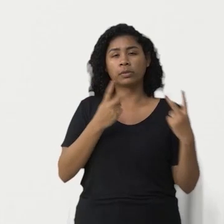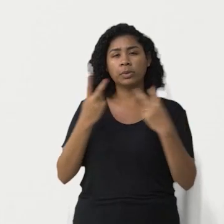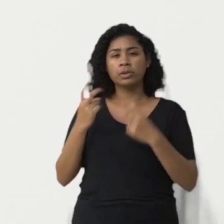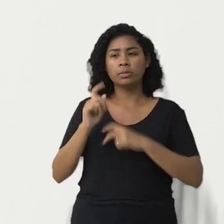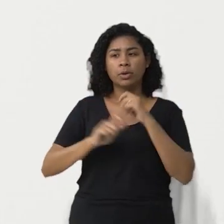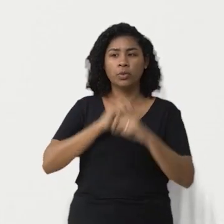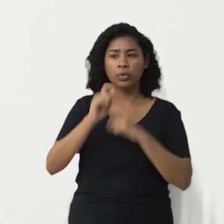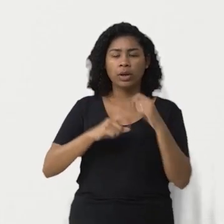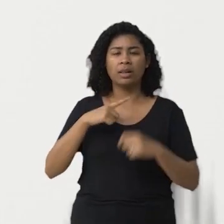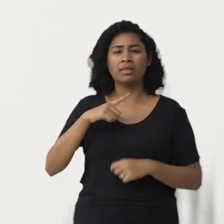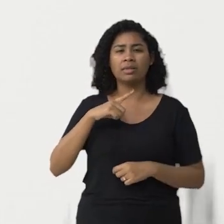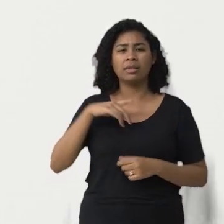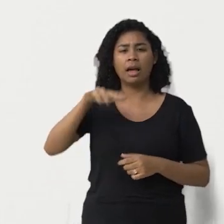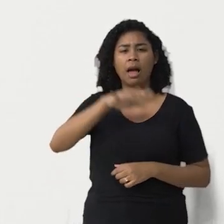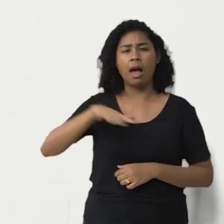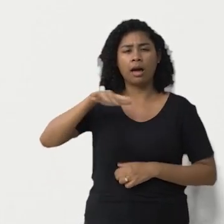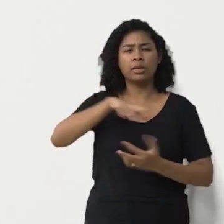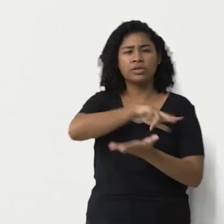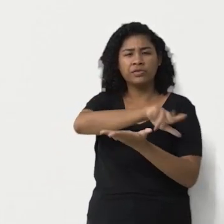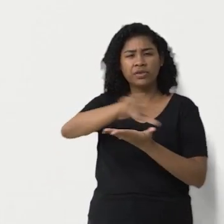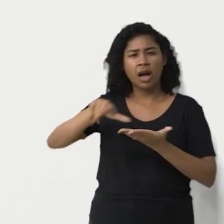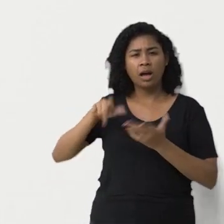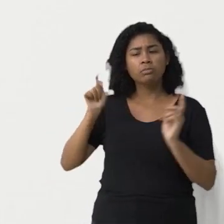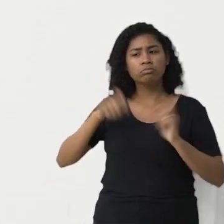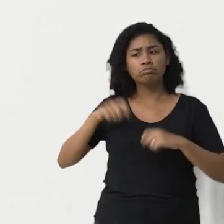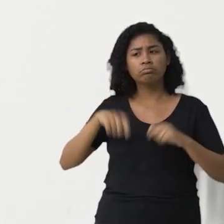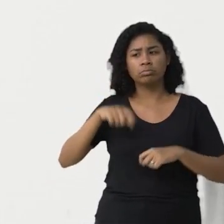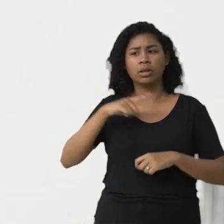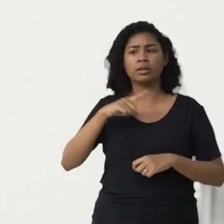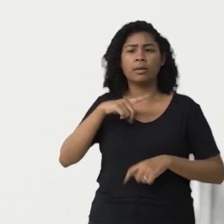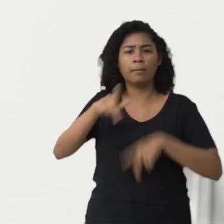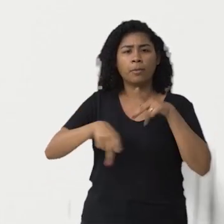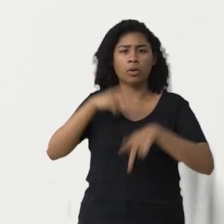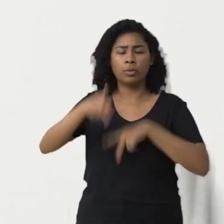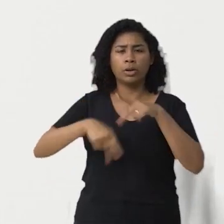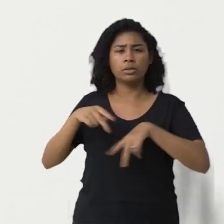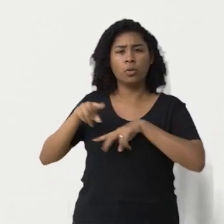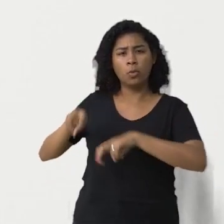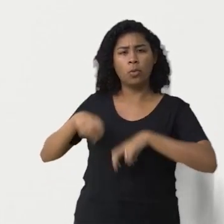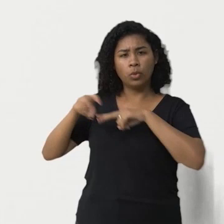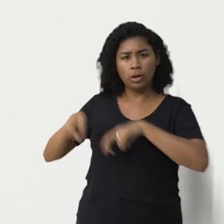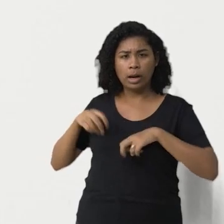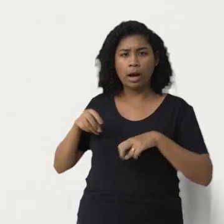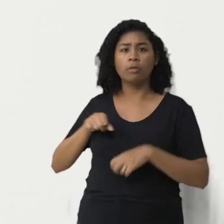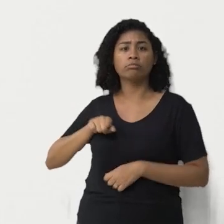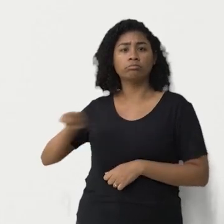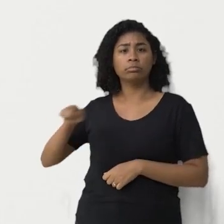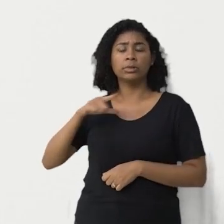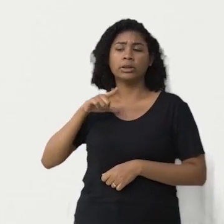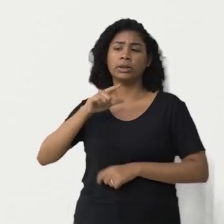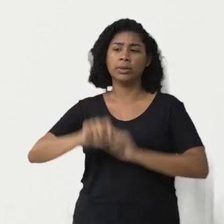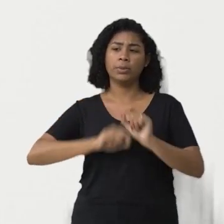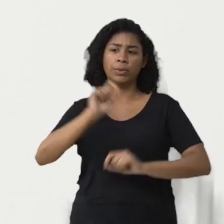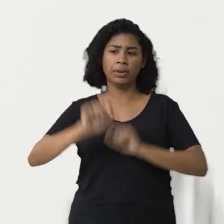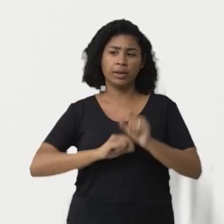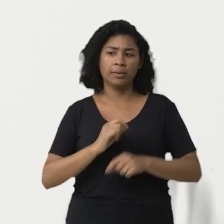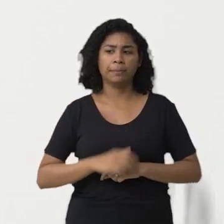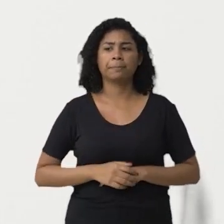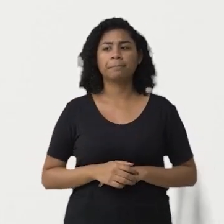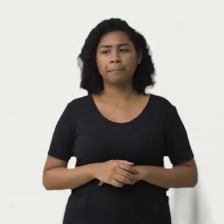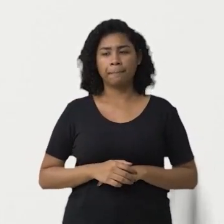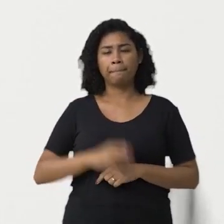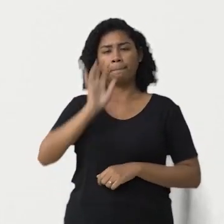que várias áreas tem grande parte aí da população rural que acaba formando, né, toda